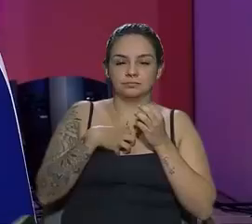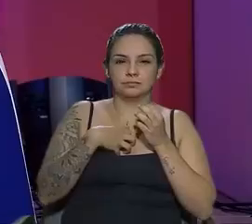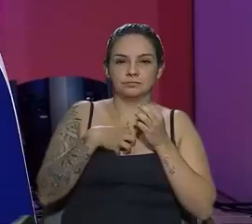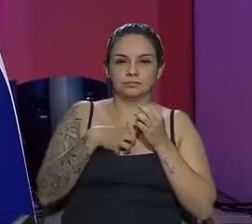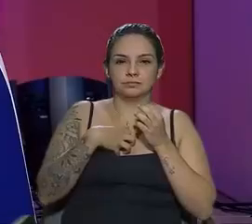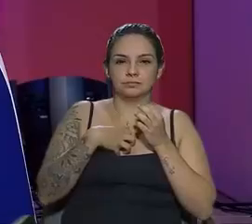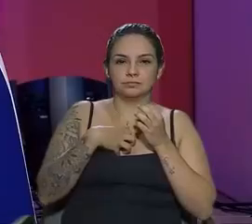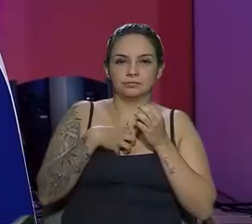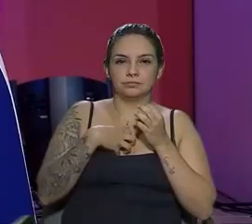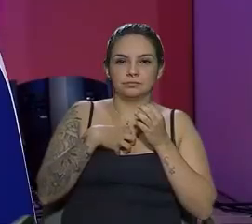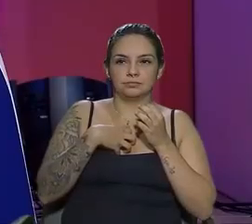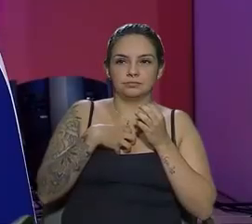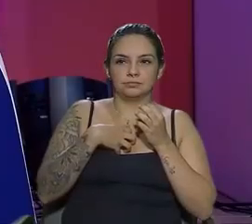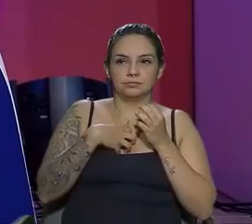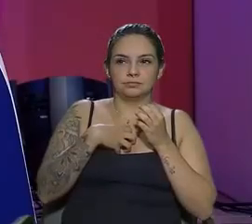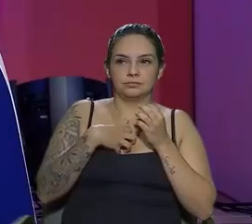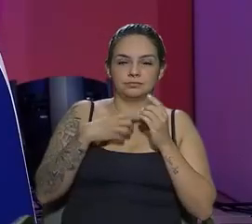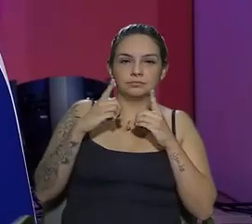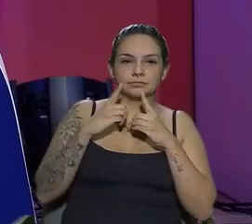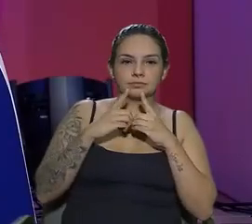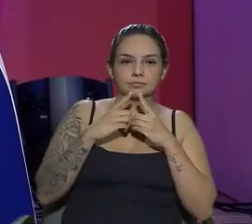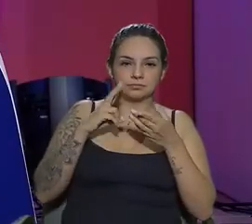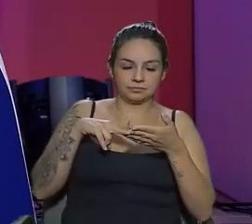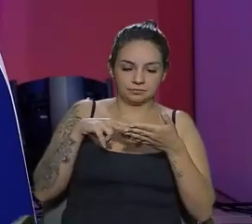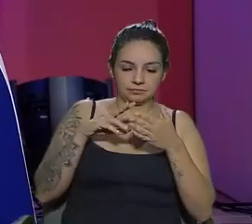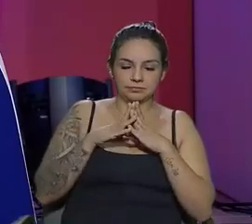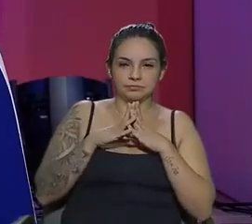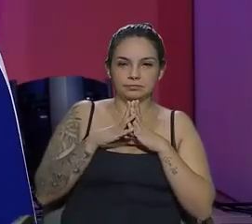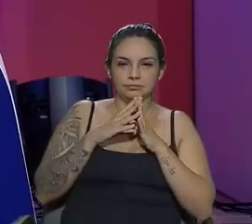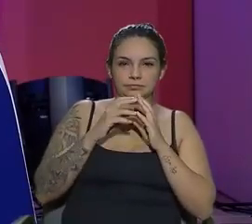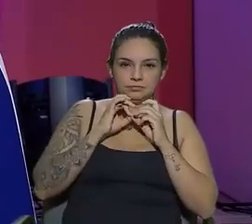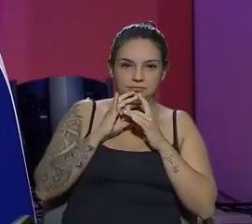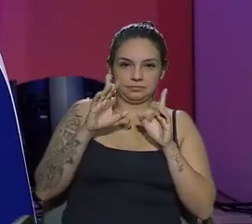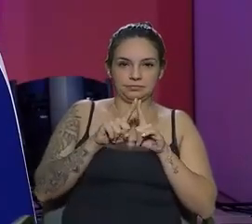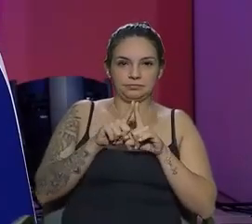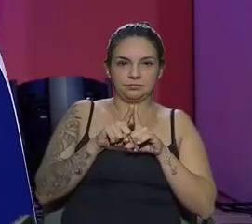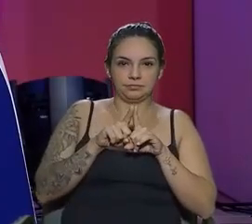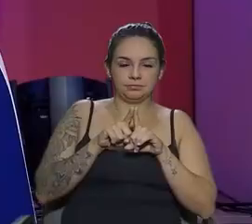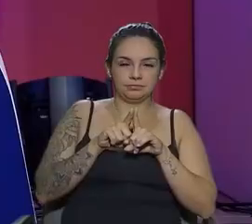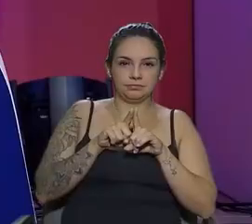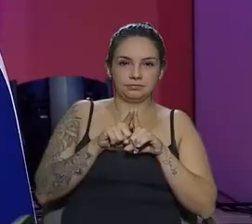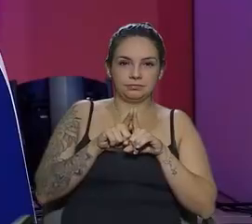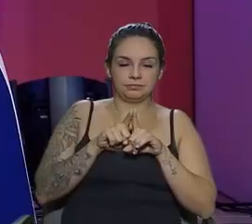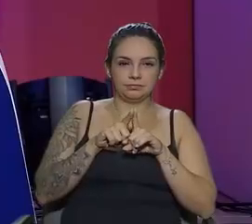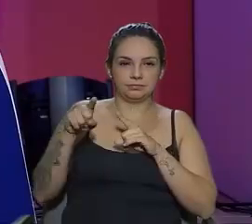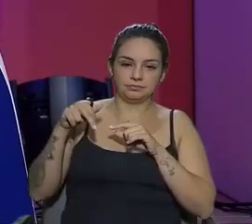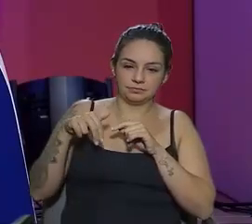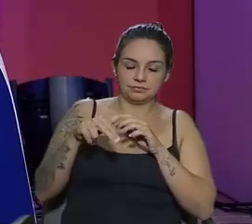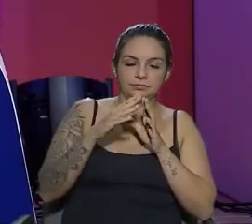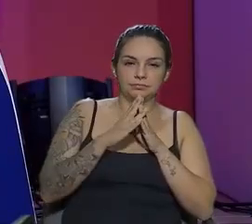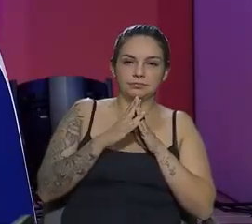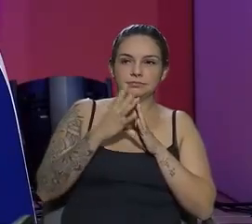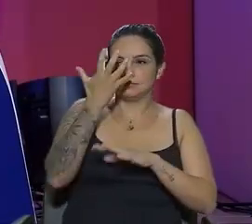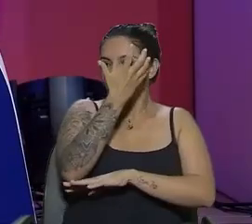sentir, de dialogar com os leitores e permitir também essa andança,